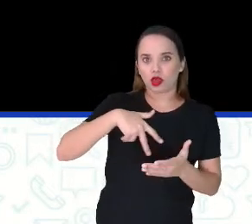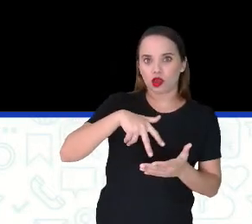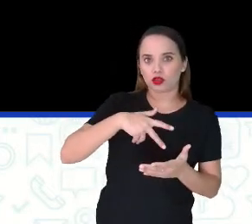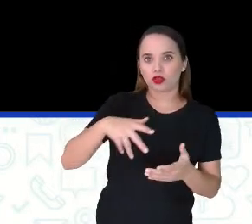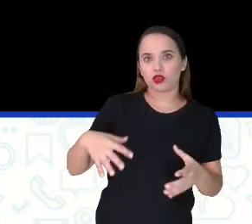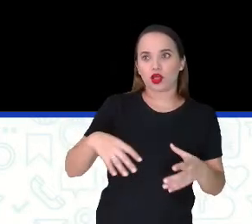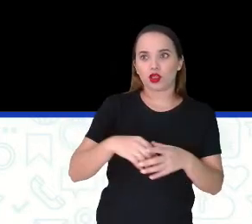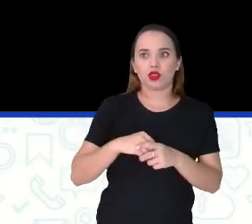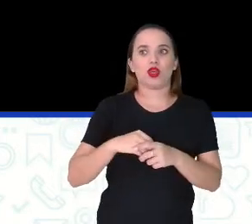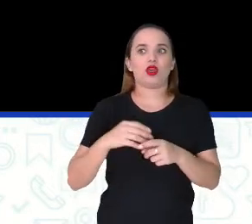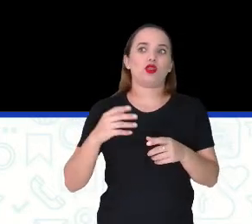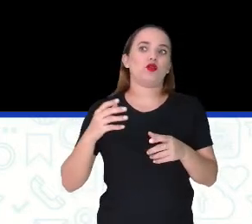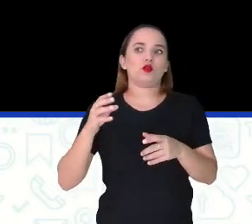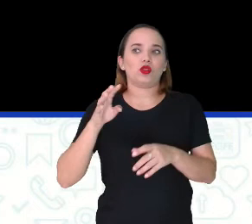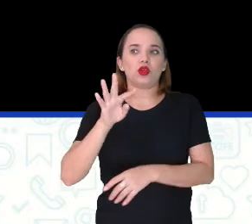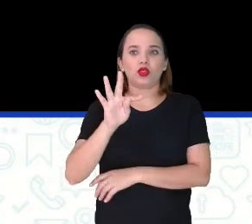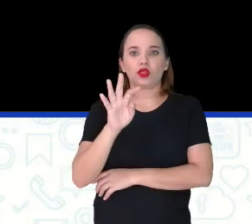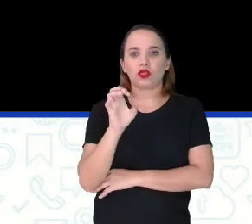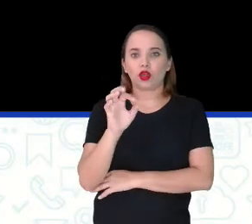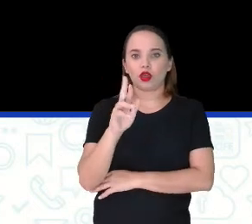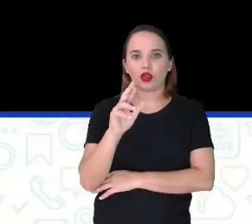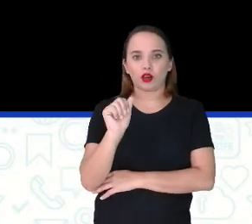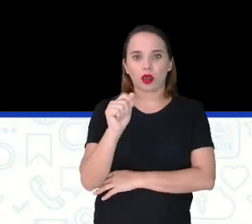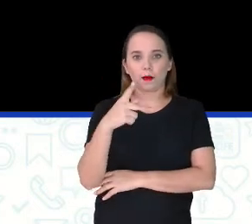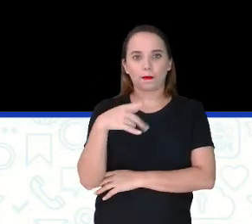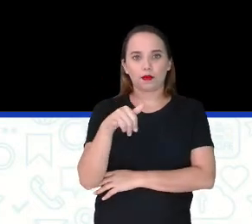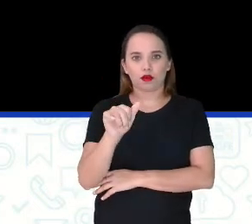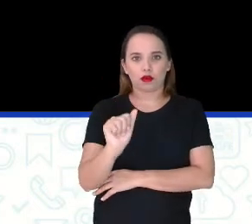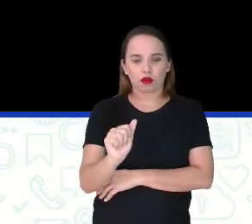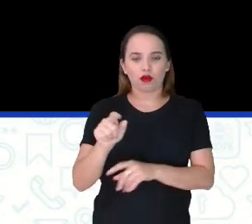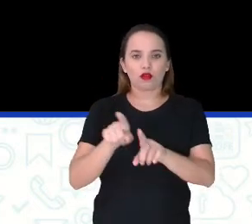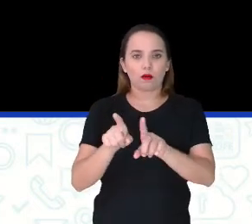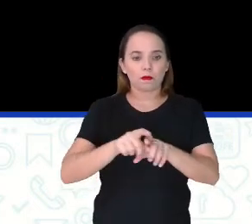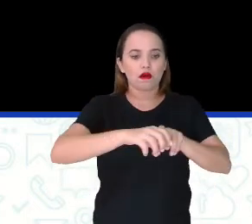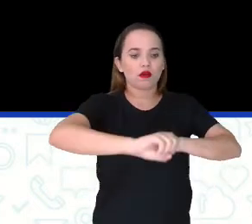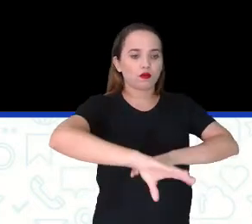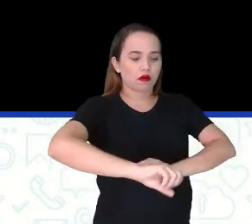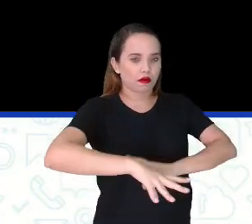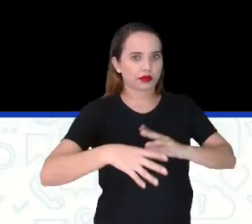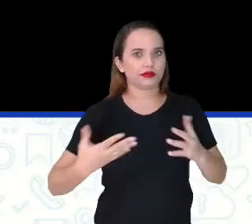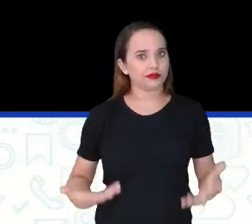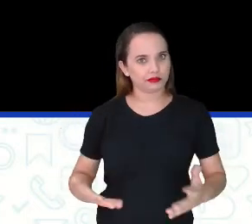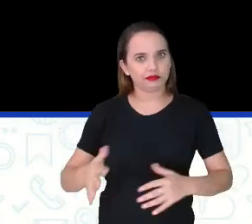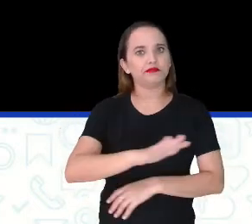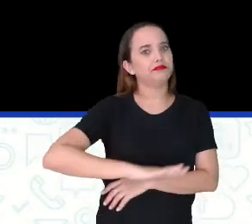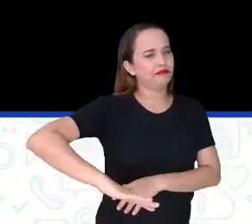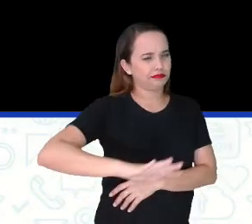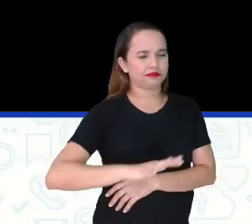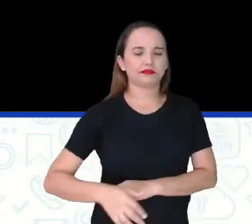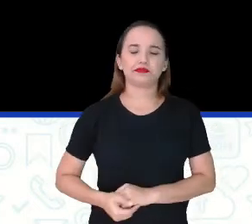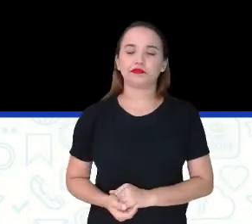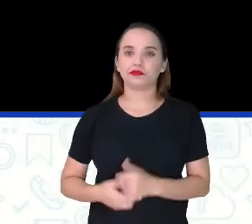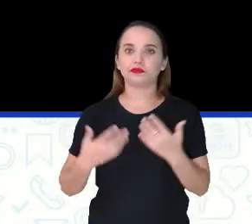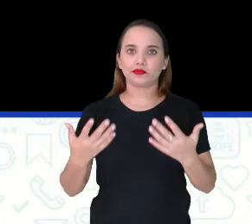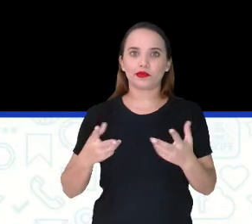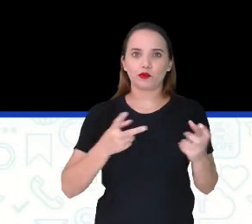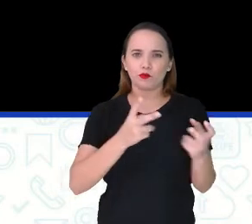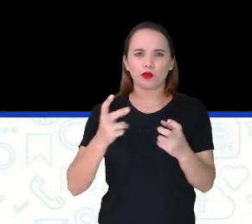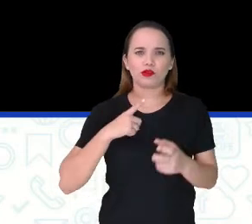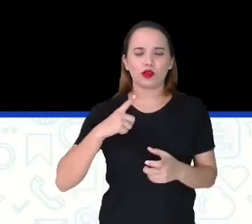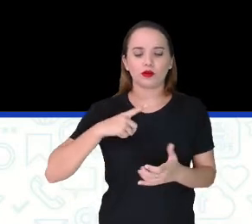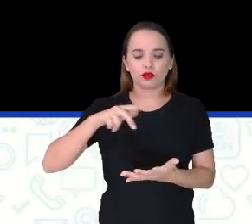terapêuticos e dança educativa. Então vejam aí, né? A dança, ela tem diversos